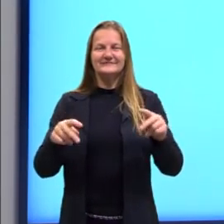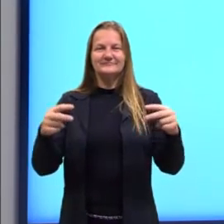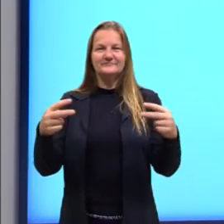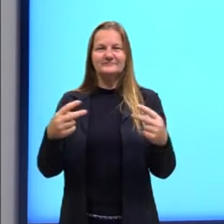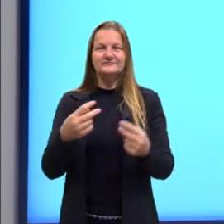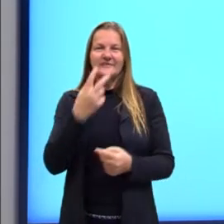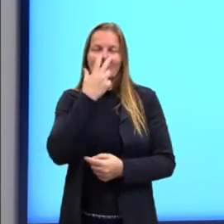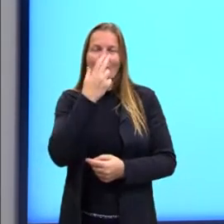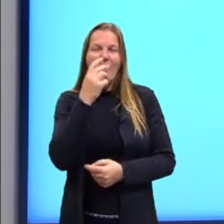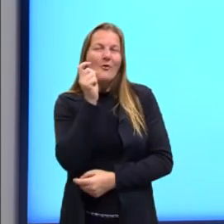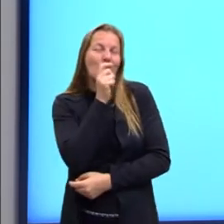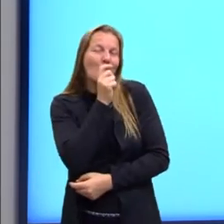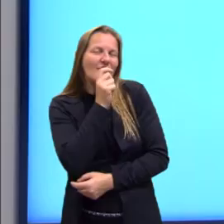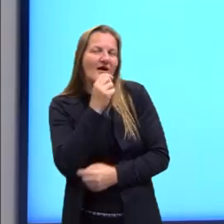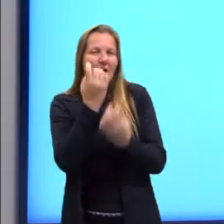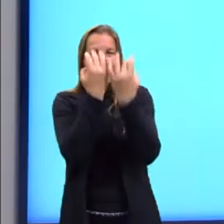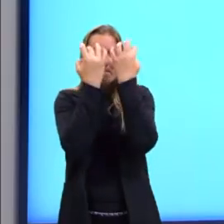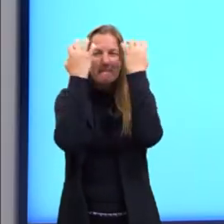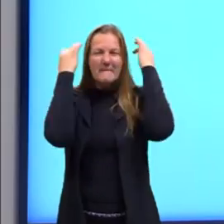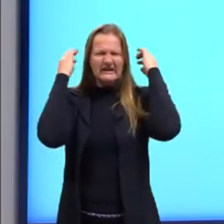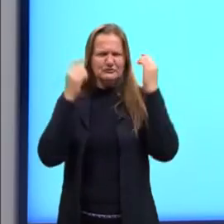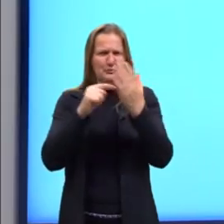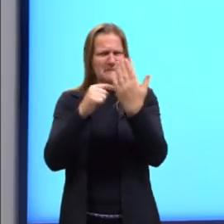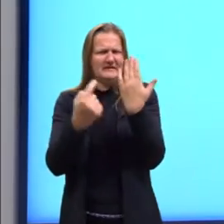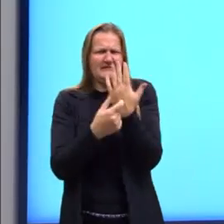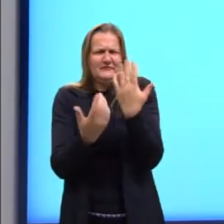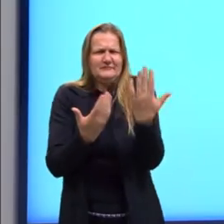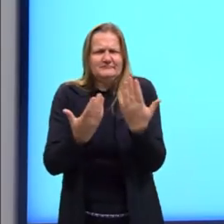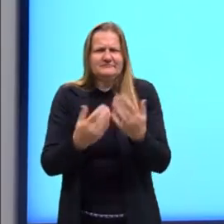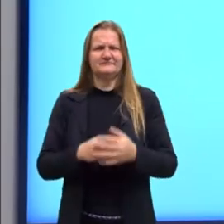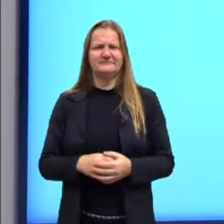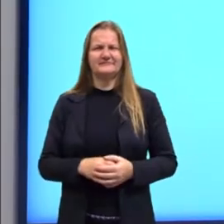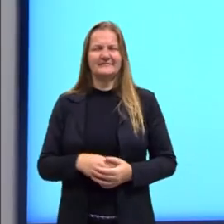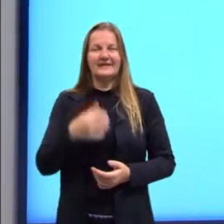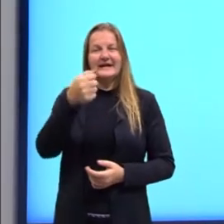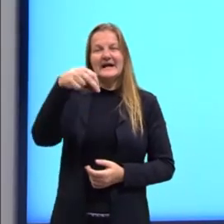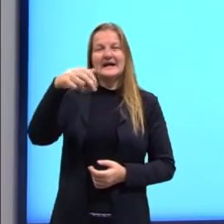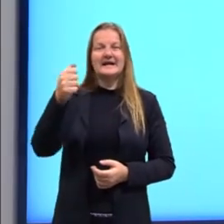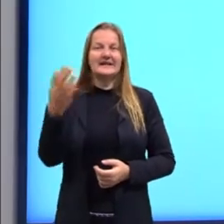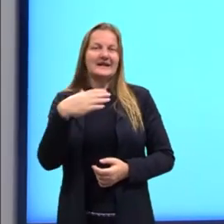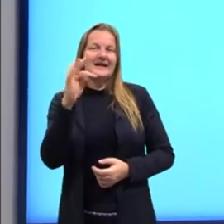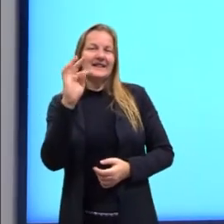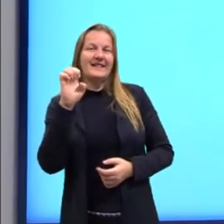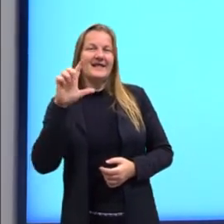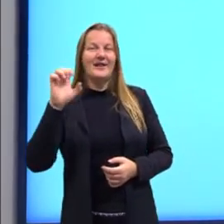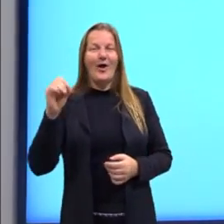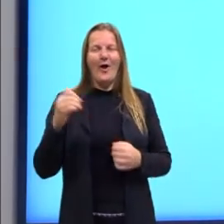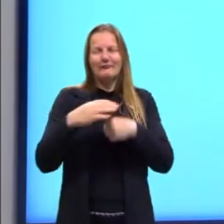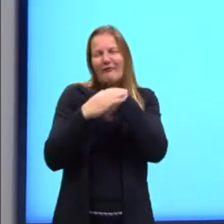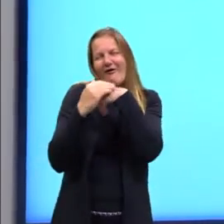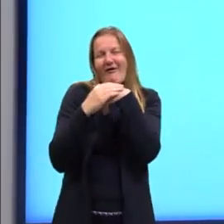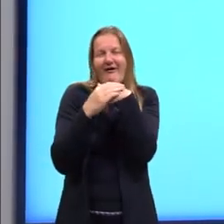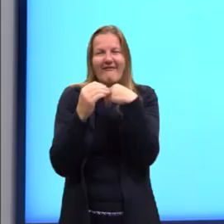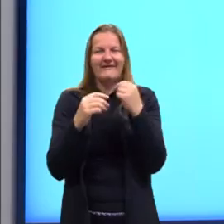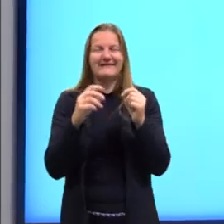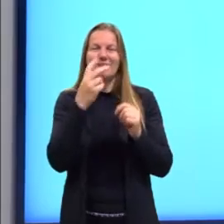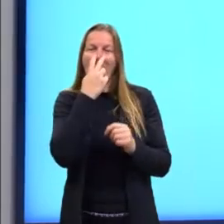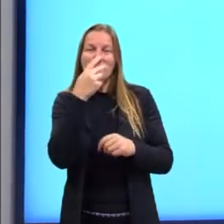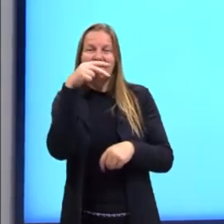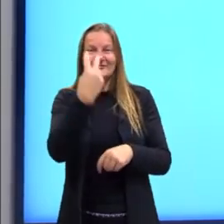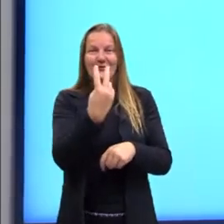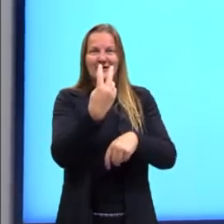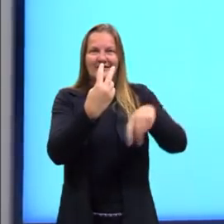novela mexicana e onde a Ana e o Teló ou os mais íntimos podem chamar de